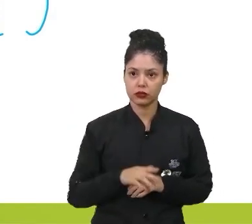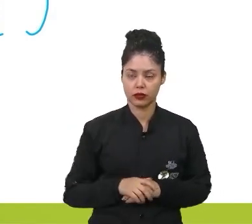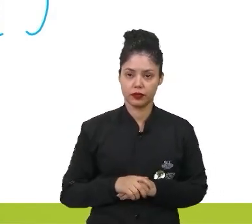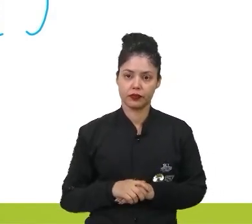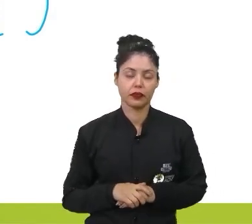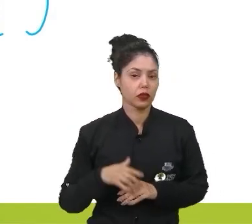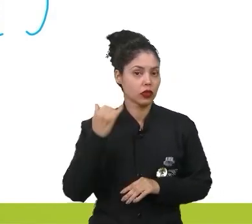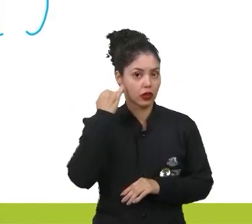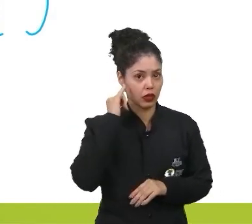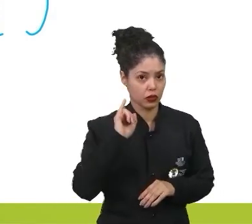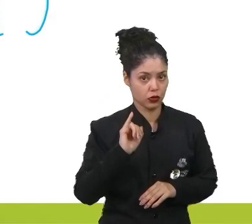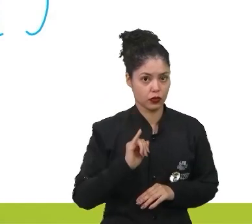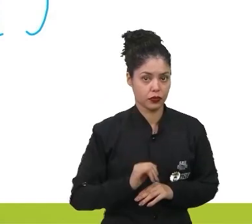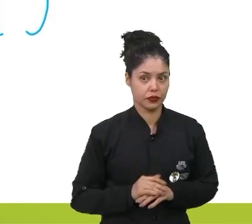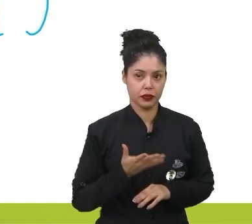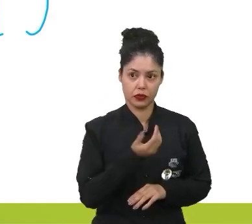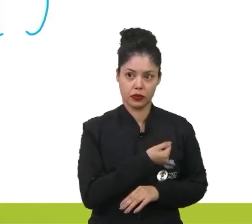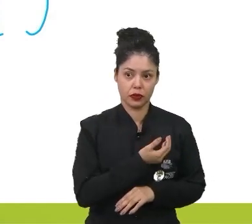a ideia do número...